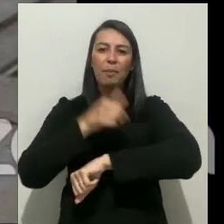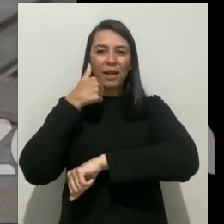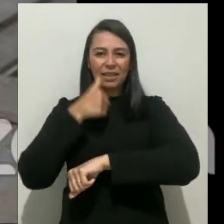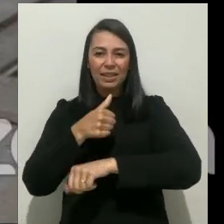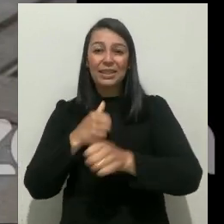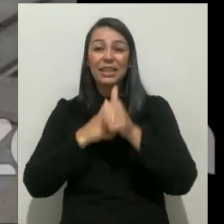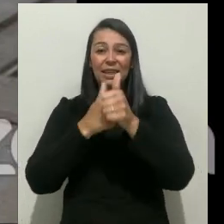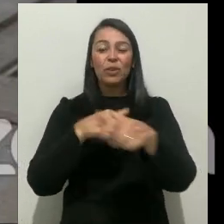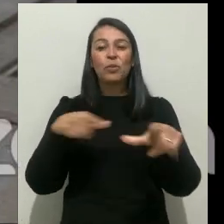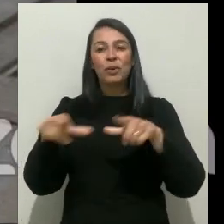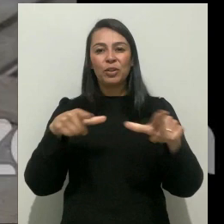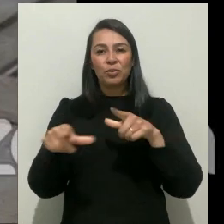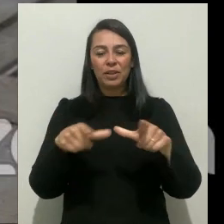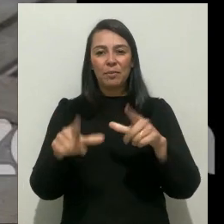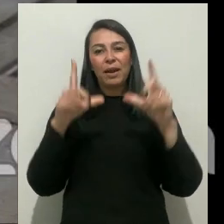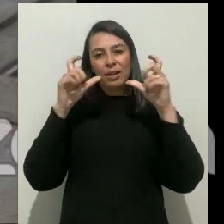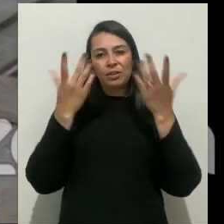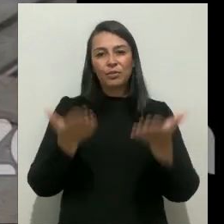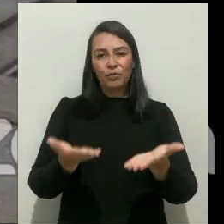trabalhava, né? Ela era